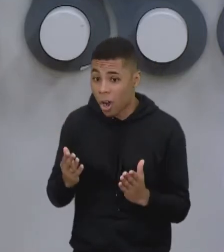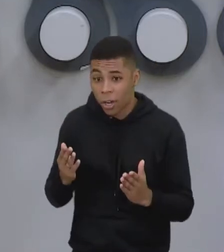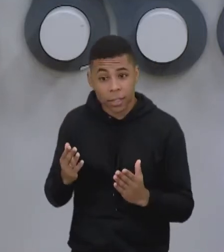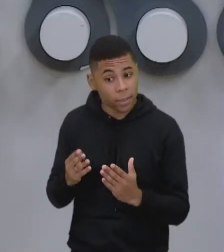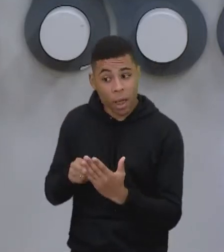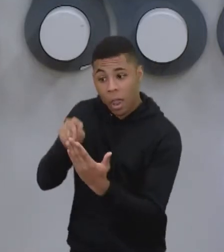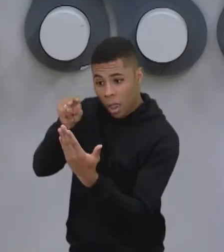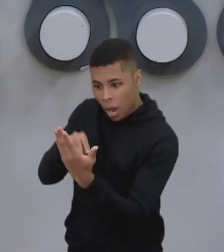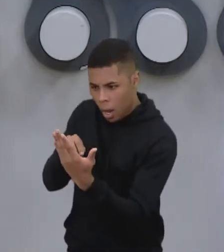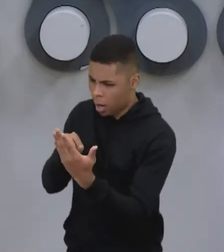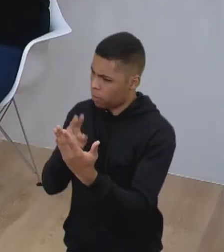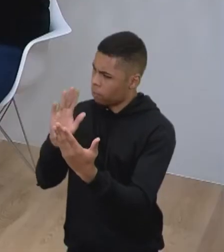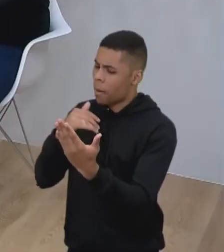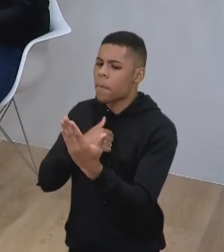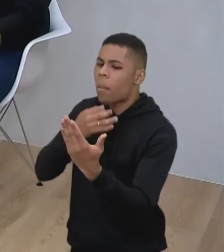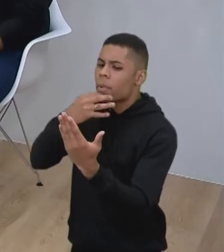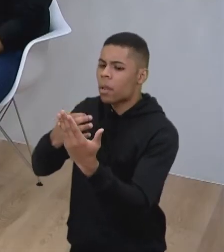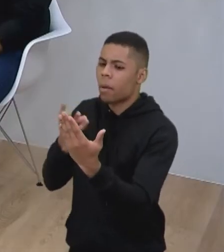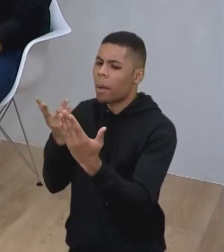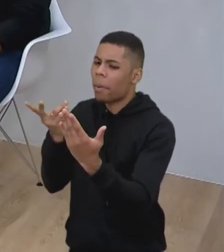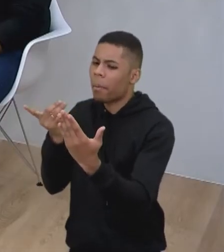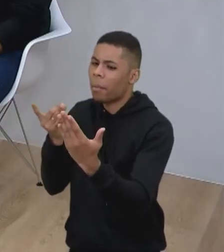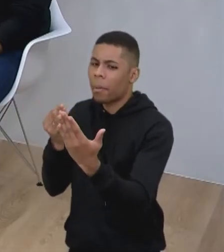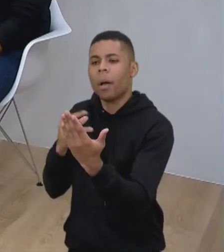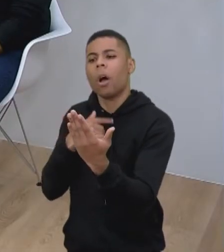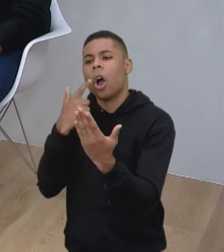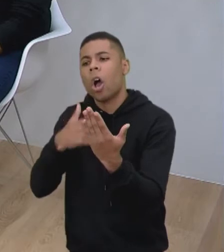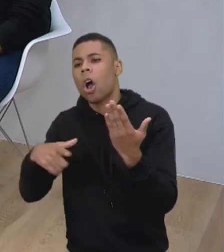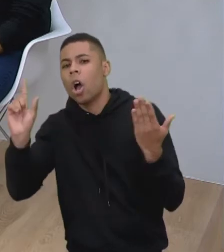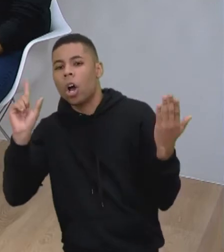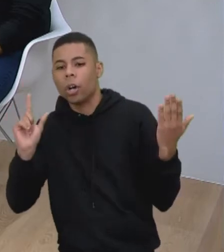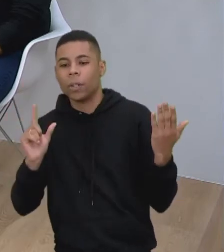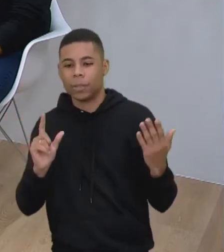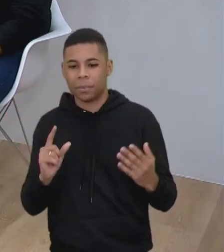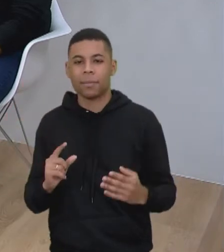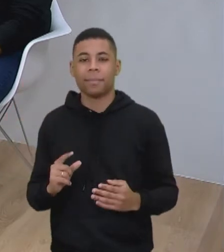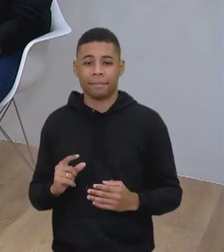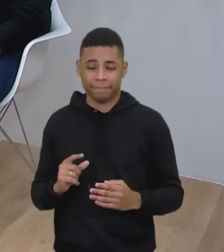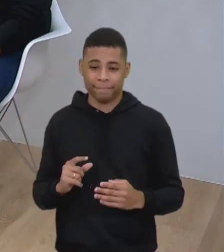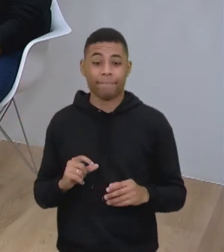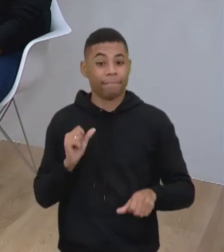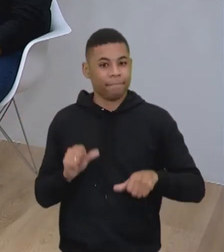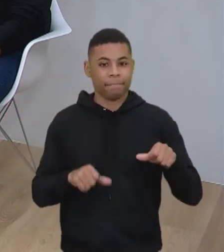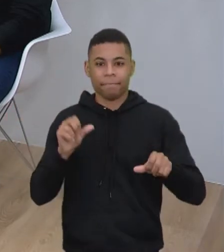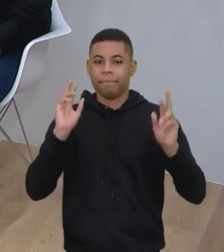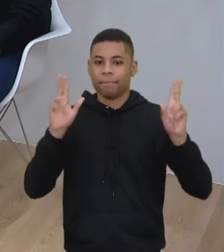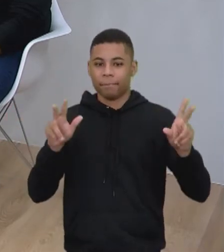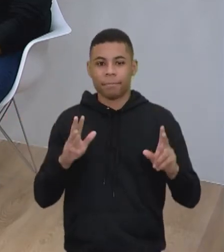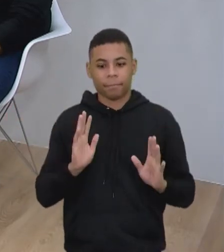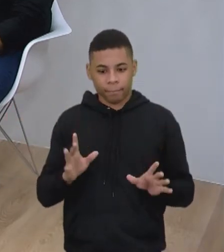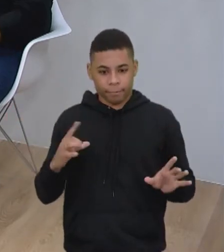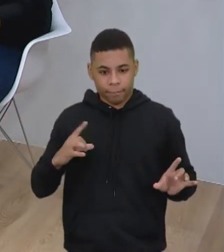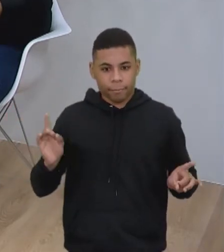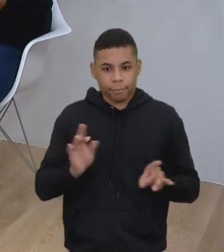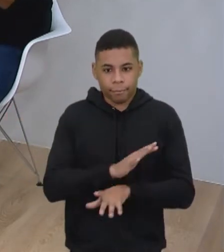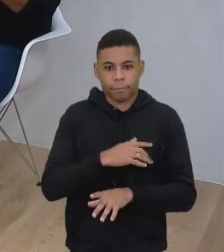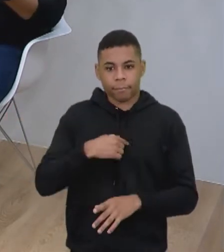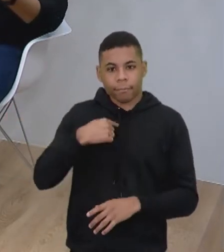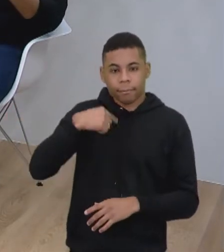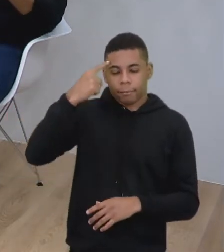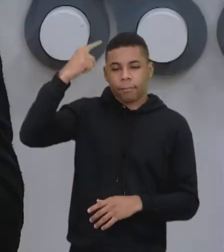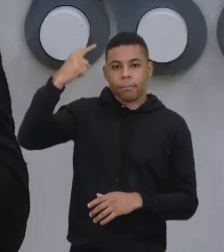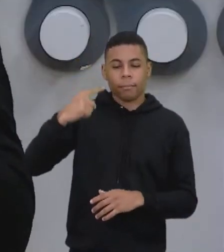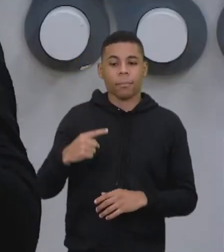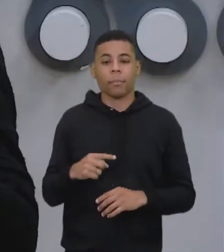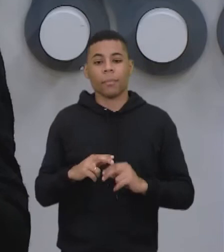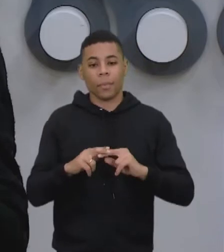produz uma próxima pauta, né? E aí já tem, acho que falei do tipo, que já tem um diálogo, já tem vocabulário, para tratar a respeito, né? Exatamente. Tem vocabulário. Então a imprensa